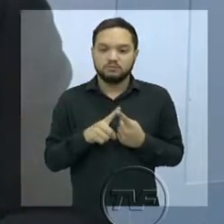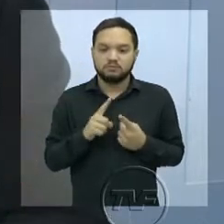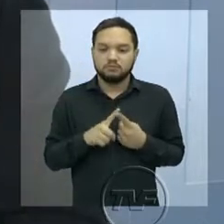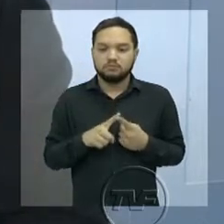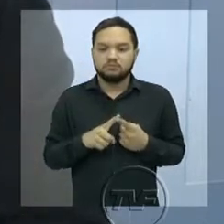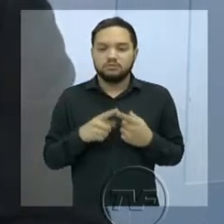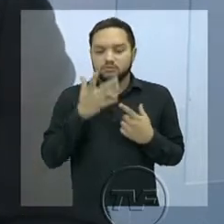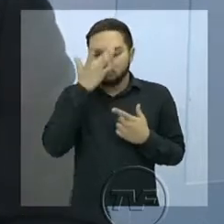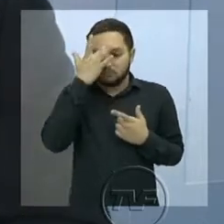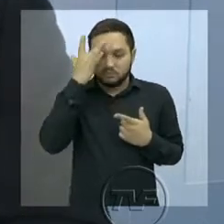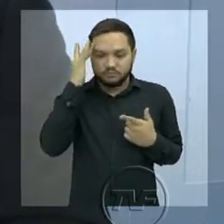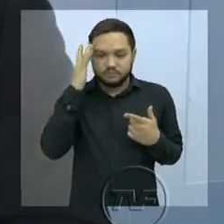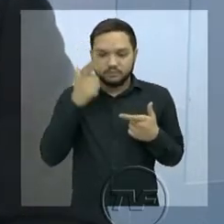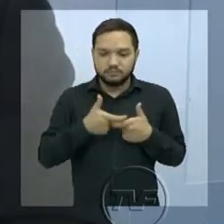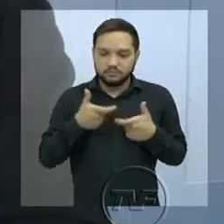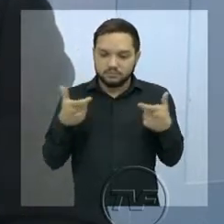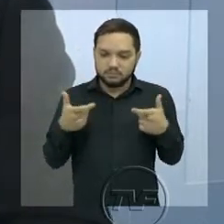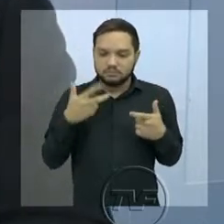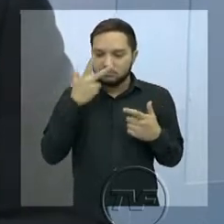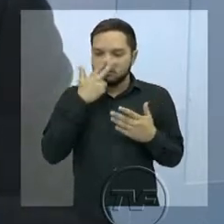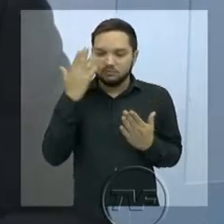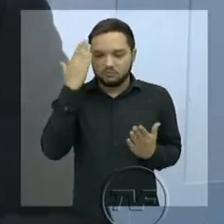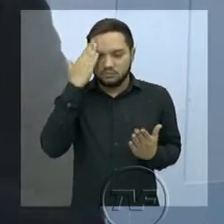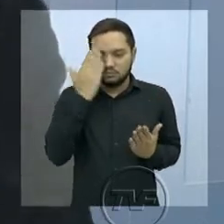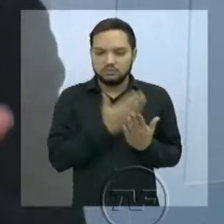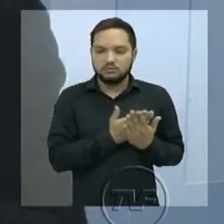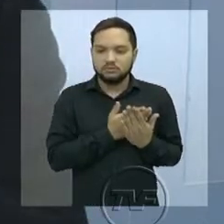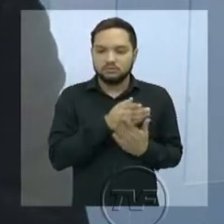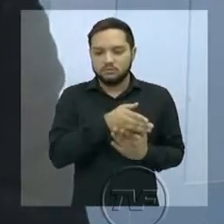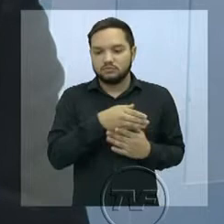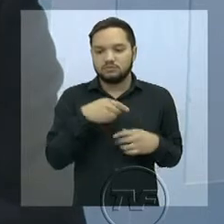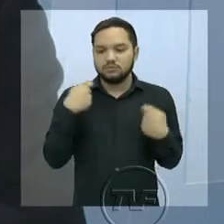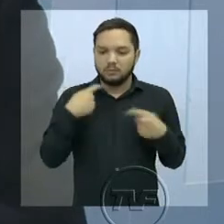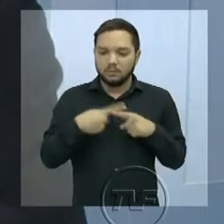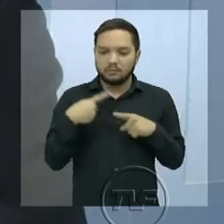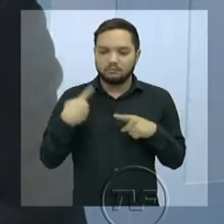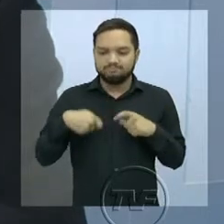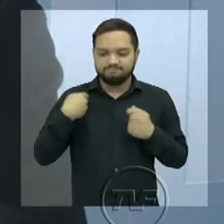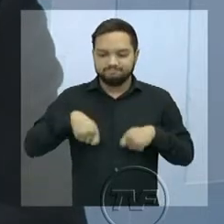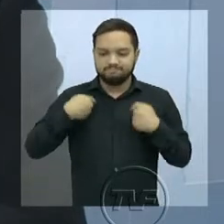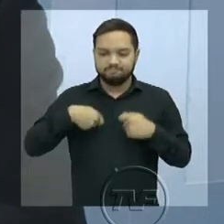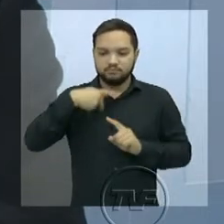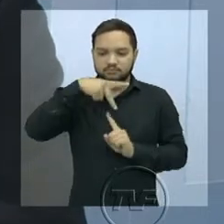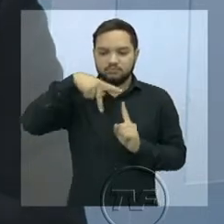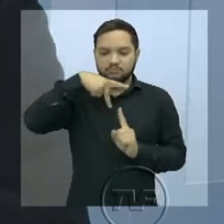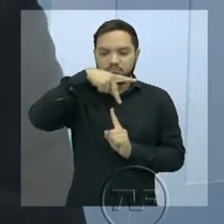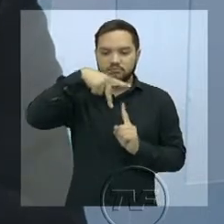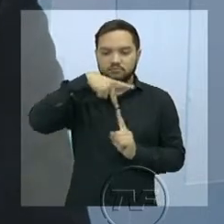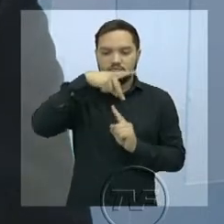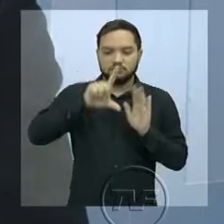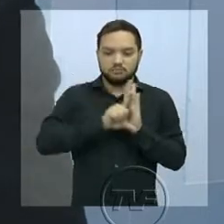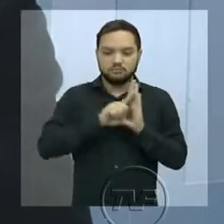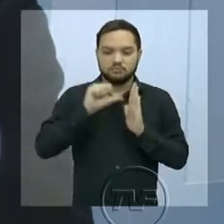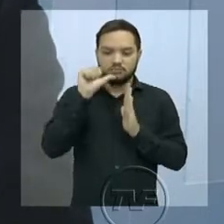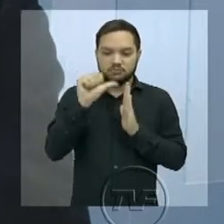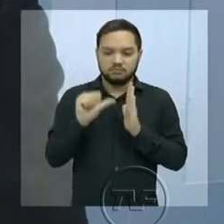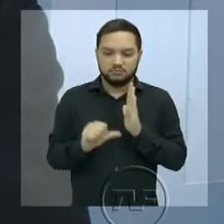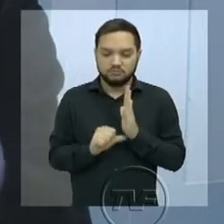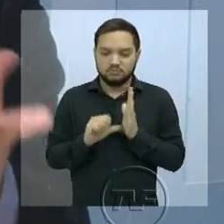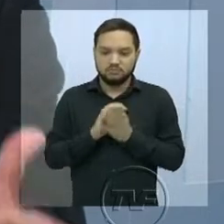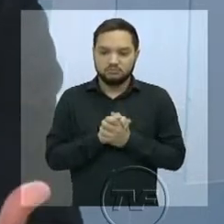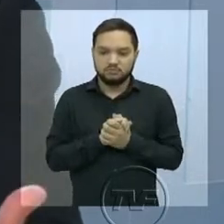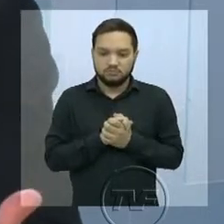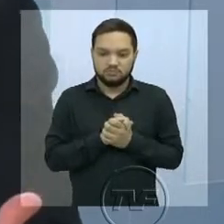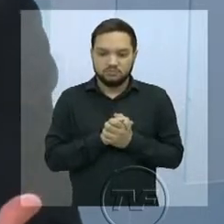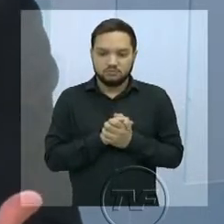parcela significativa da população da necessidade da reforma da Previdência. A guerra de a mãe de